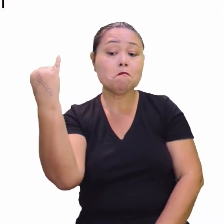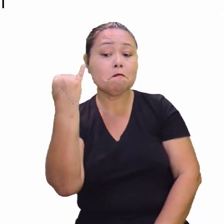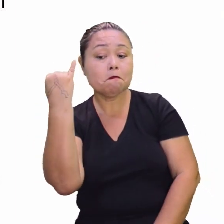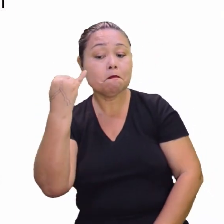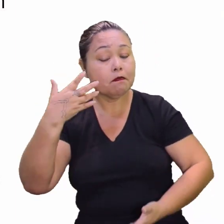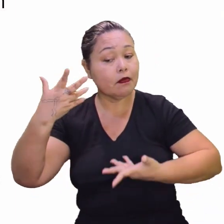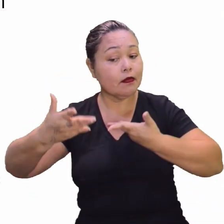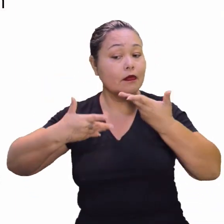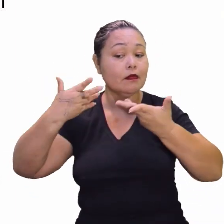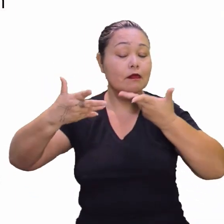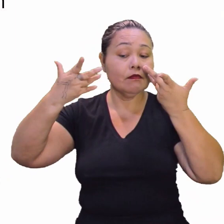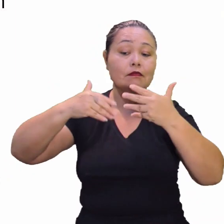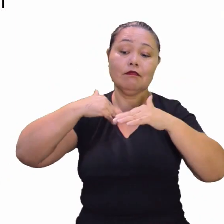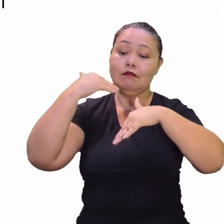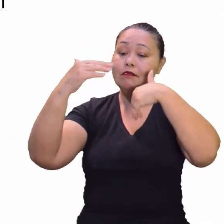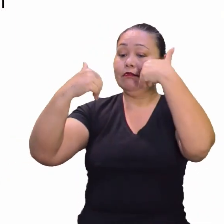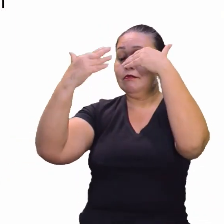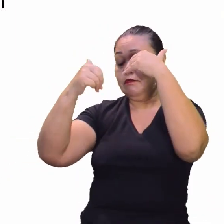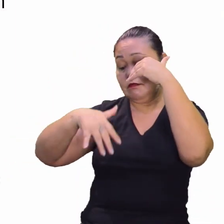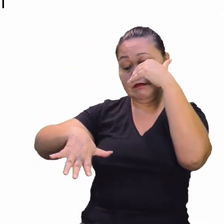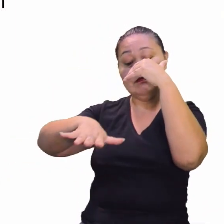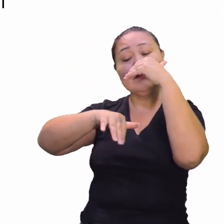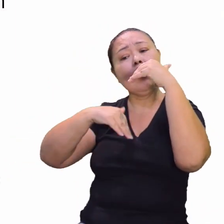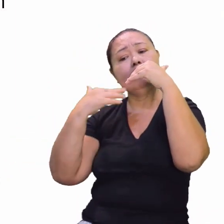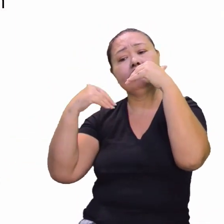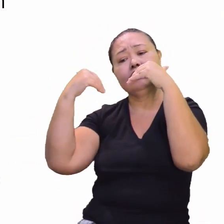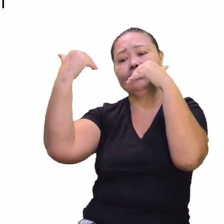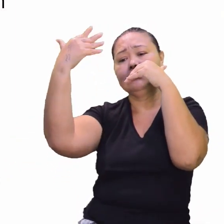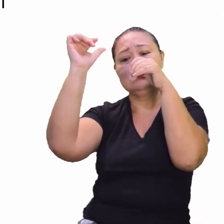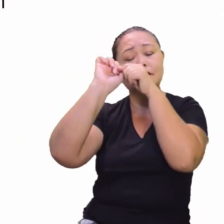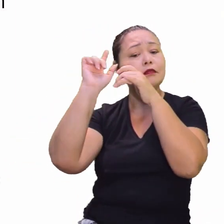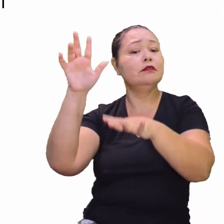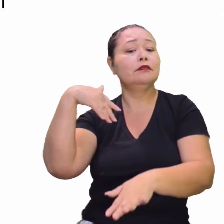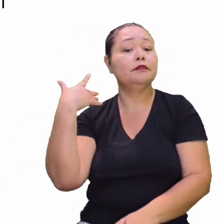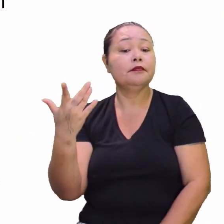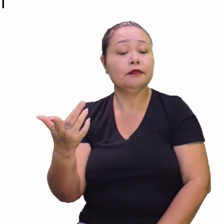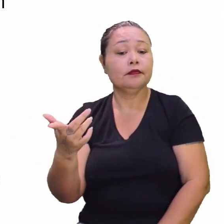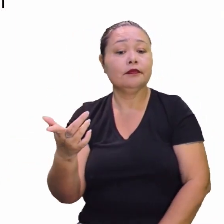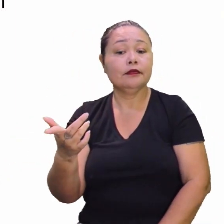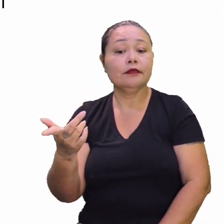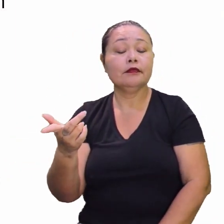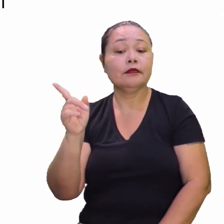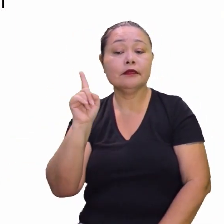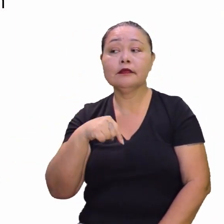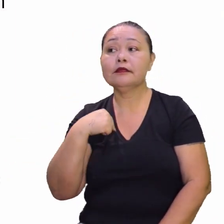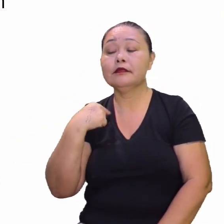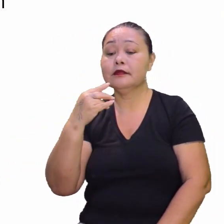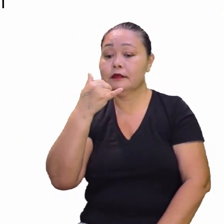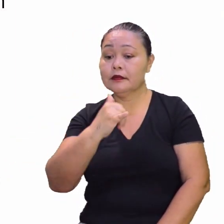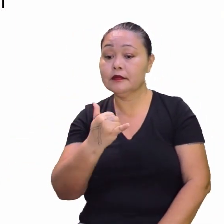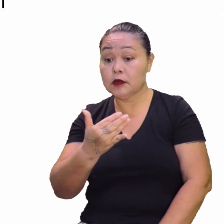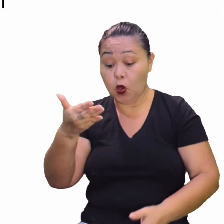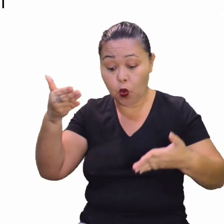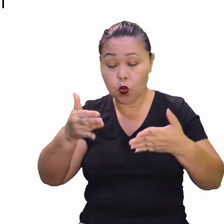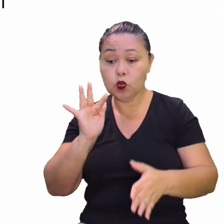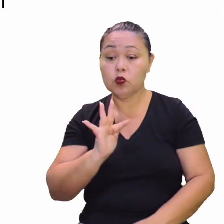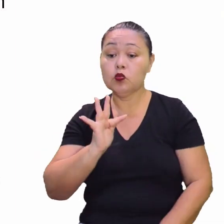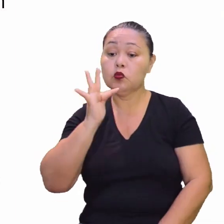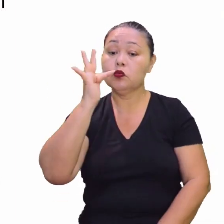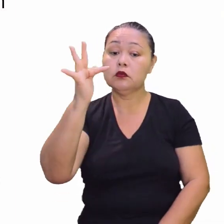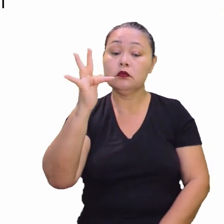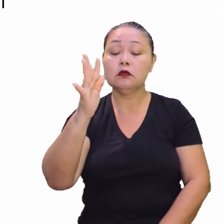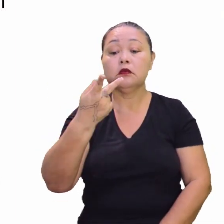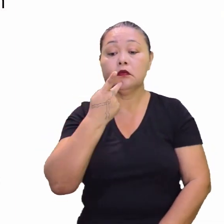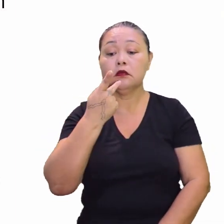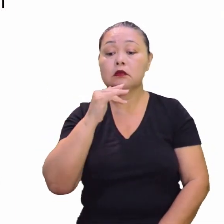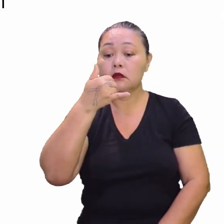para promover o desenvolvimento em um determinado local, certo, professor Jorge? É isso aí. Então, a energia de hoje e do futuro. Então, quando a gente